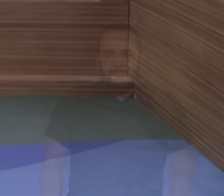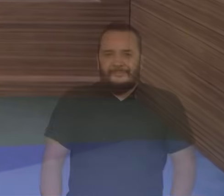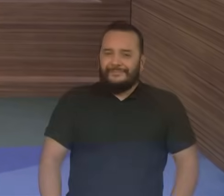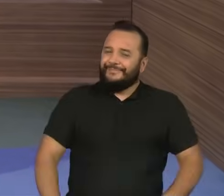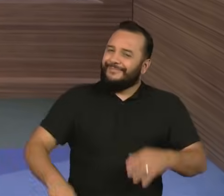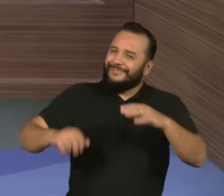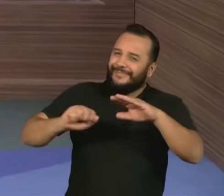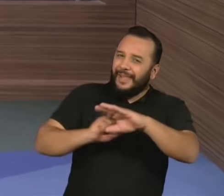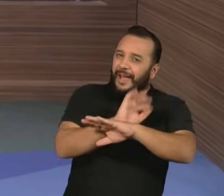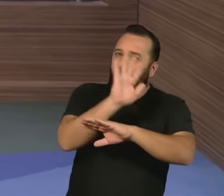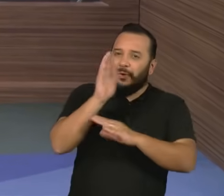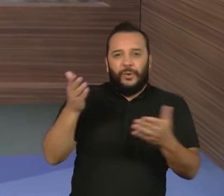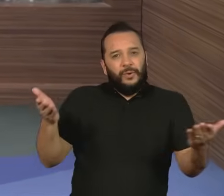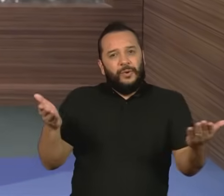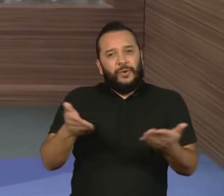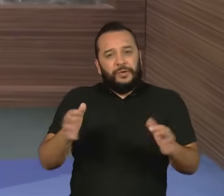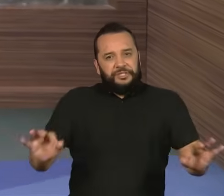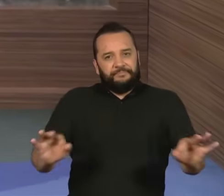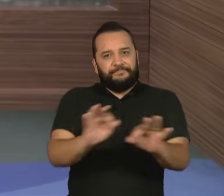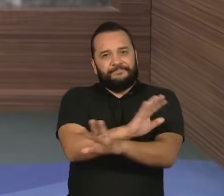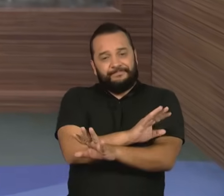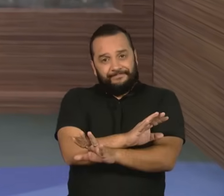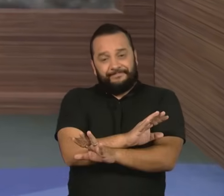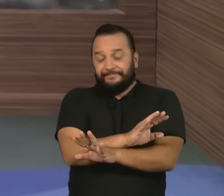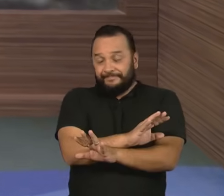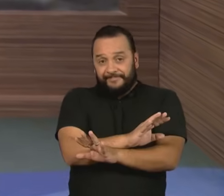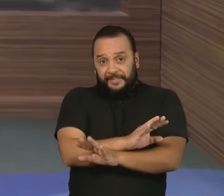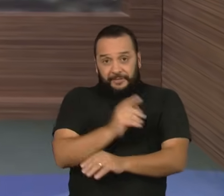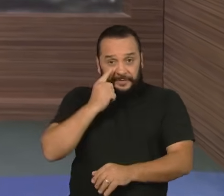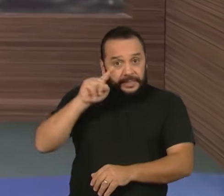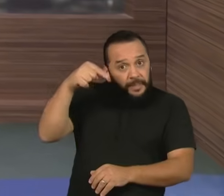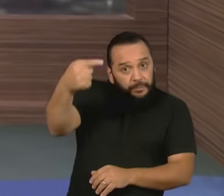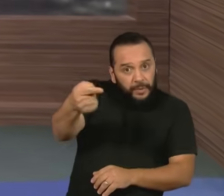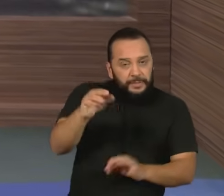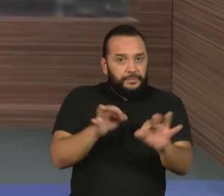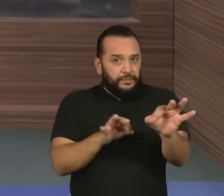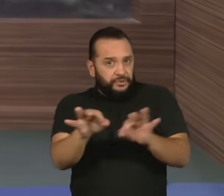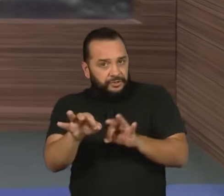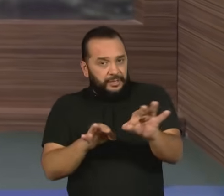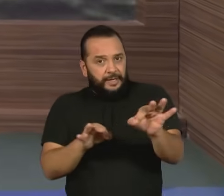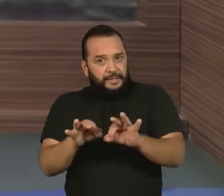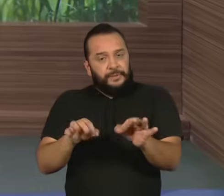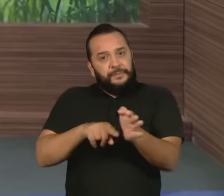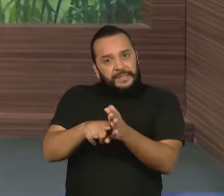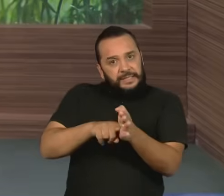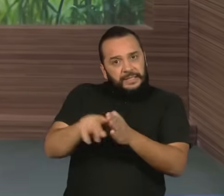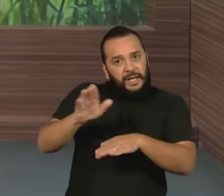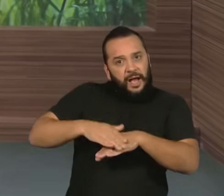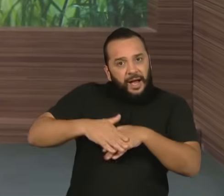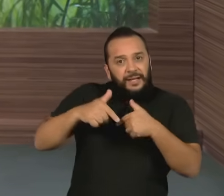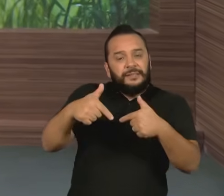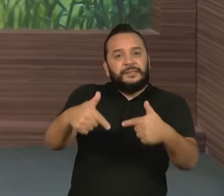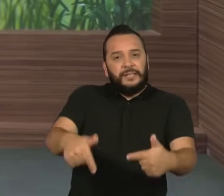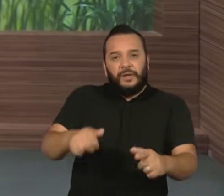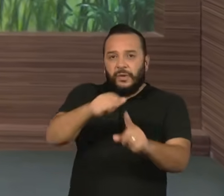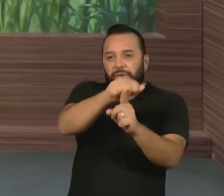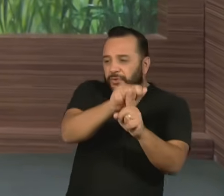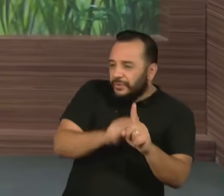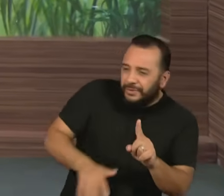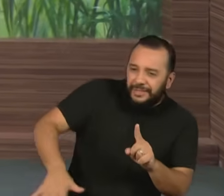O Repórter Eco de hoje fica por aqui. No próximo programa tem mais projetos, ações e pesquisas por